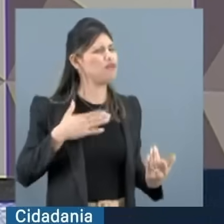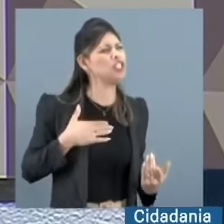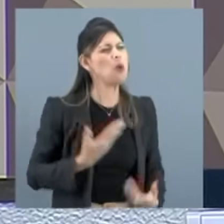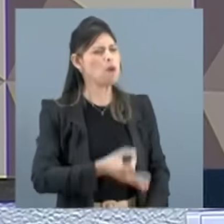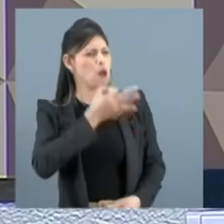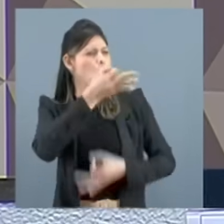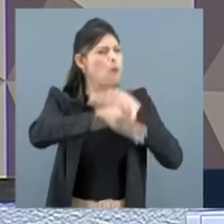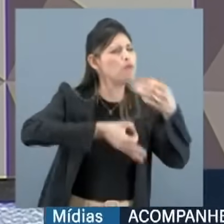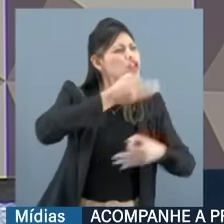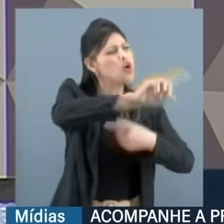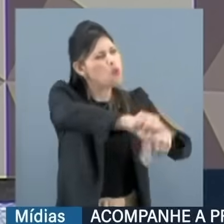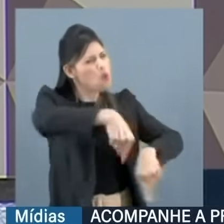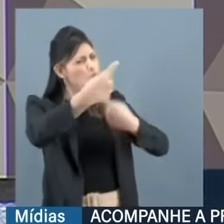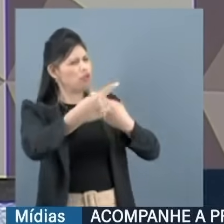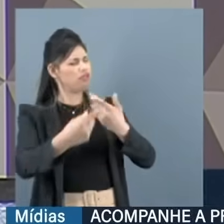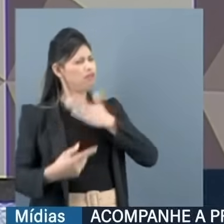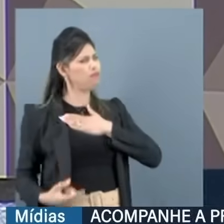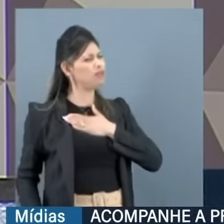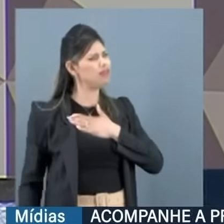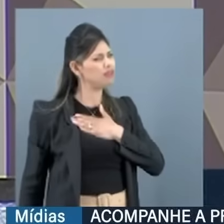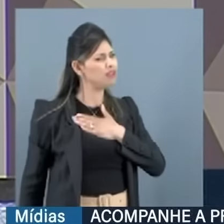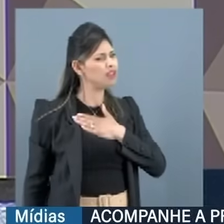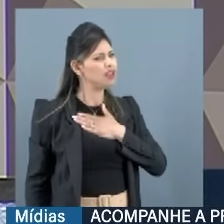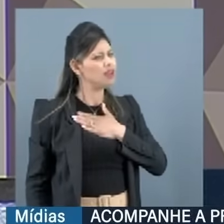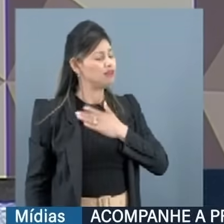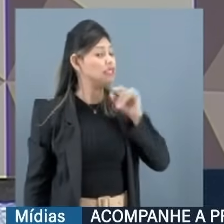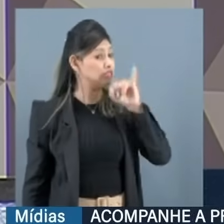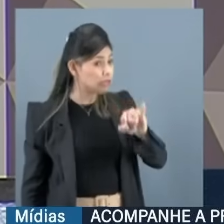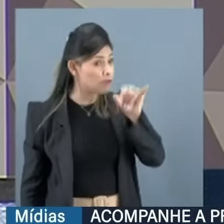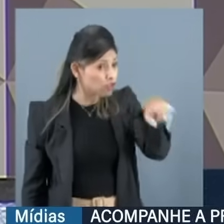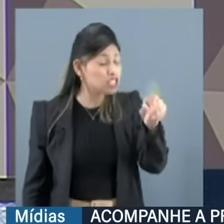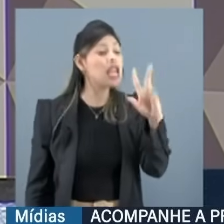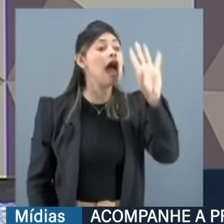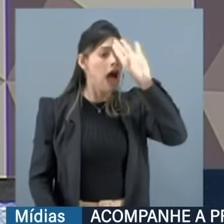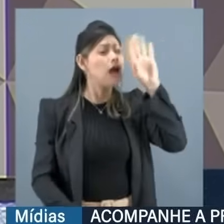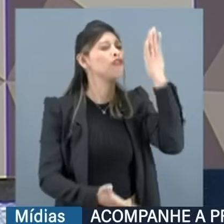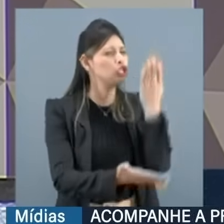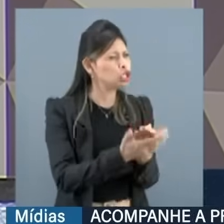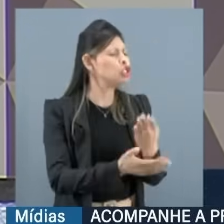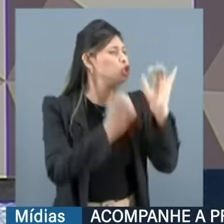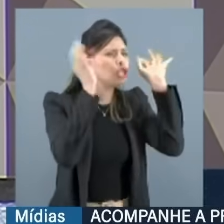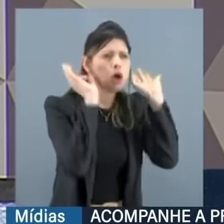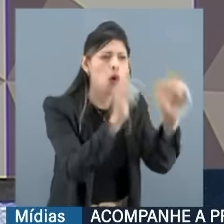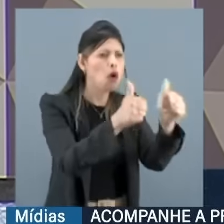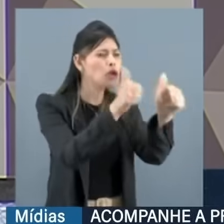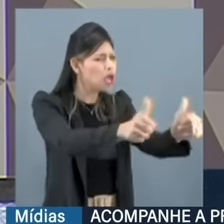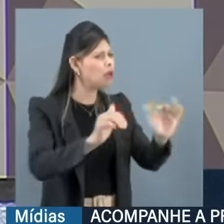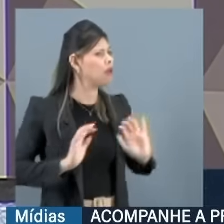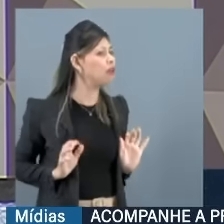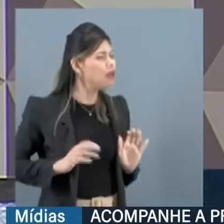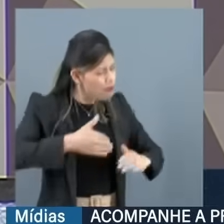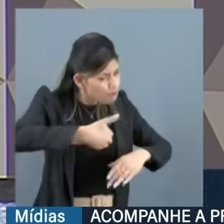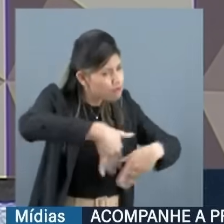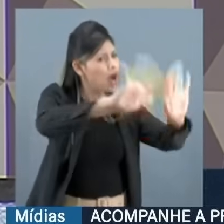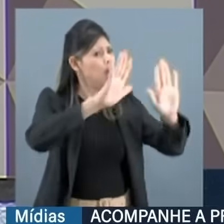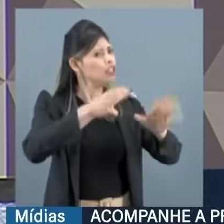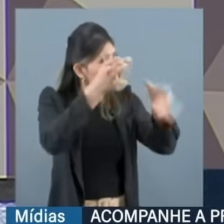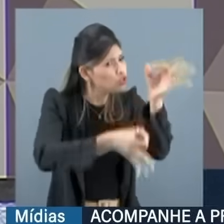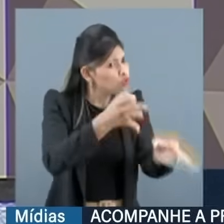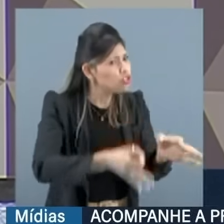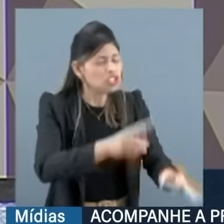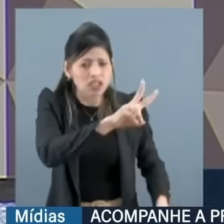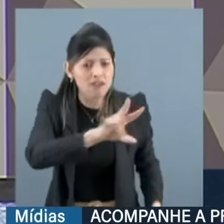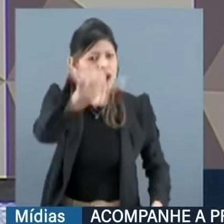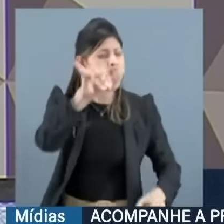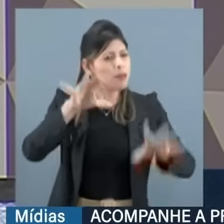opinião pública contra mim. Se Vossa Excelência tem convicção do que afirma, eu não vou discutir o mérito, entre na justiça. Busque no Supremo